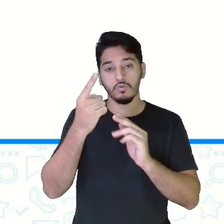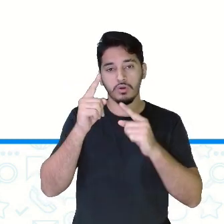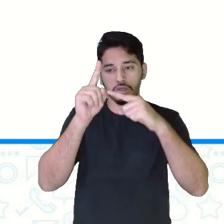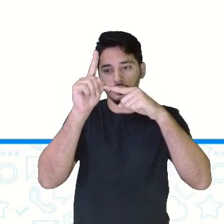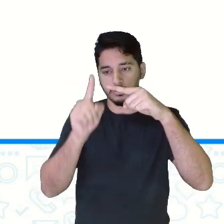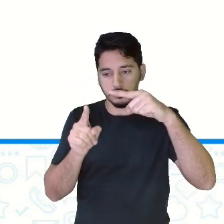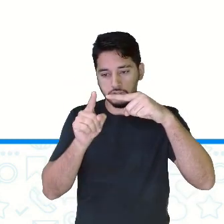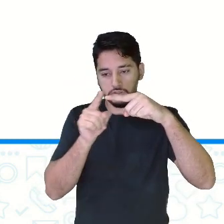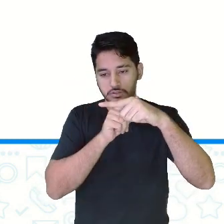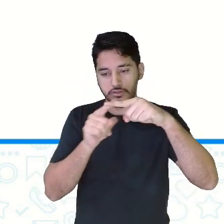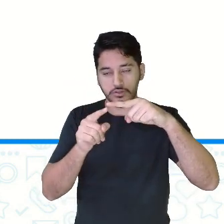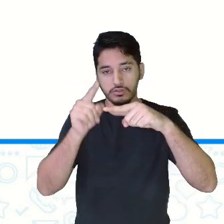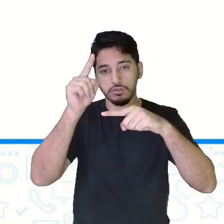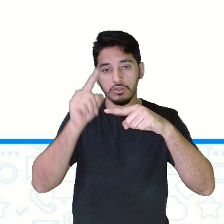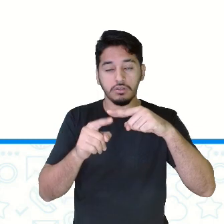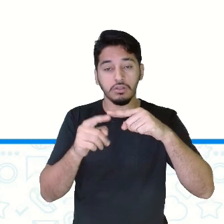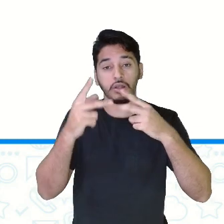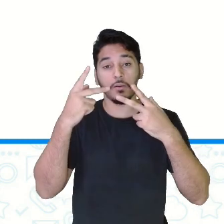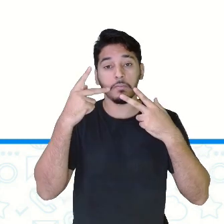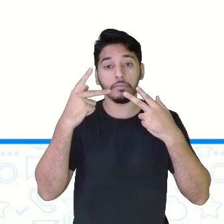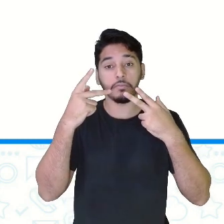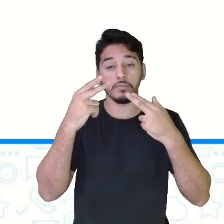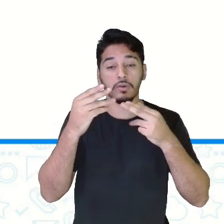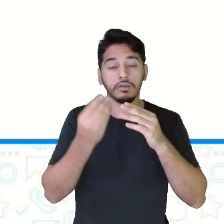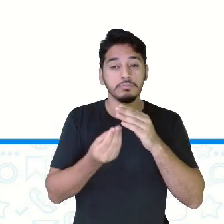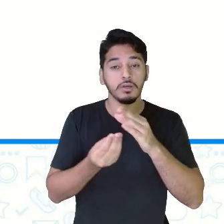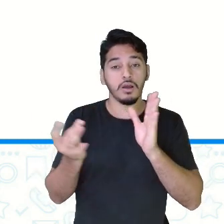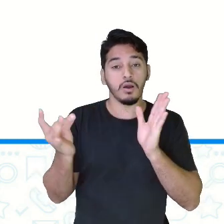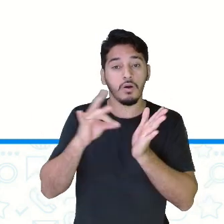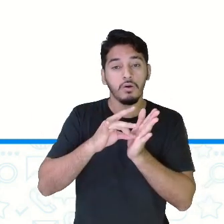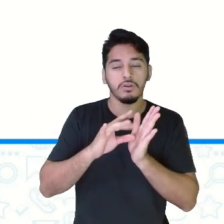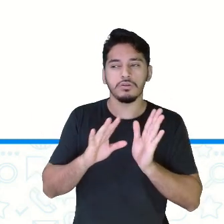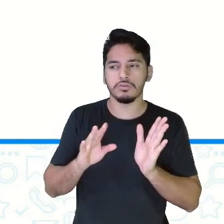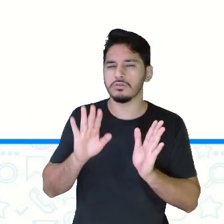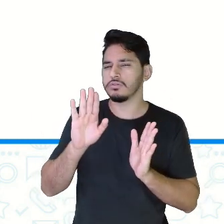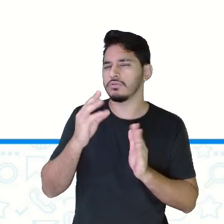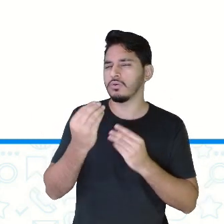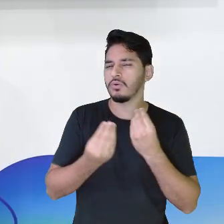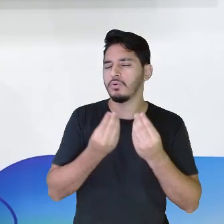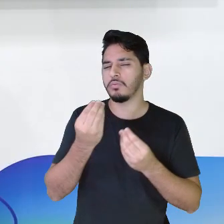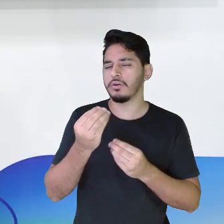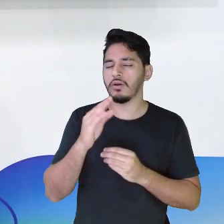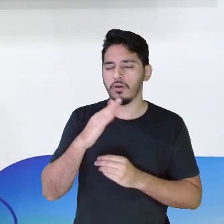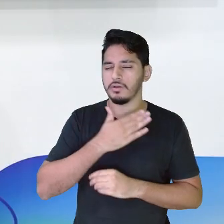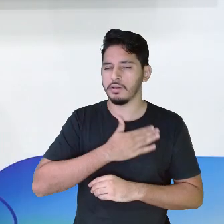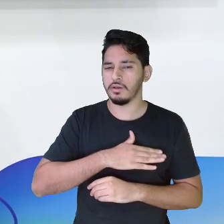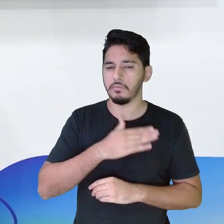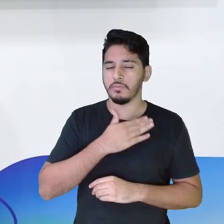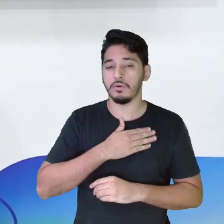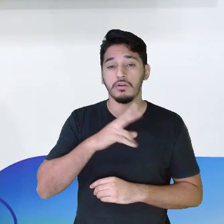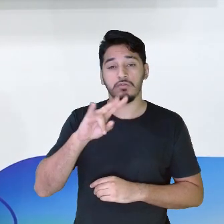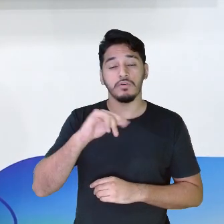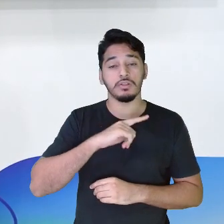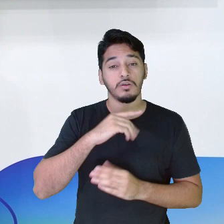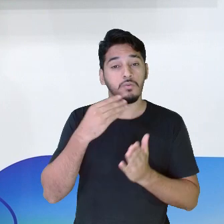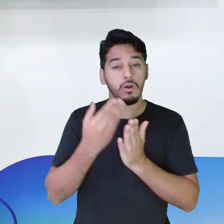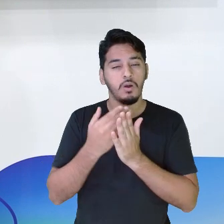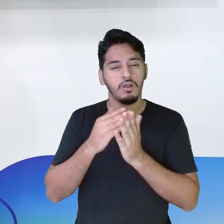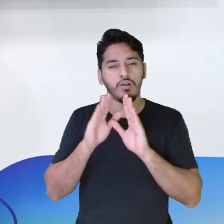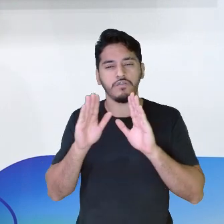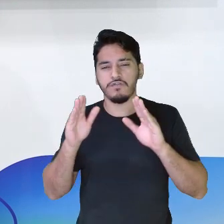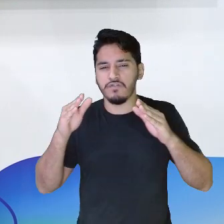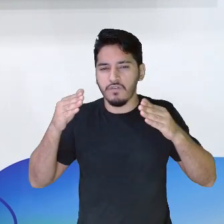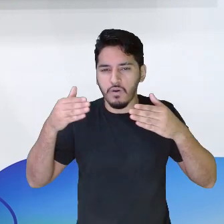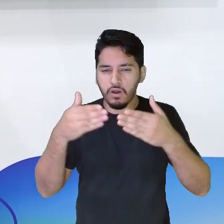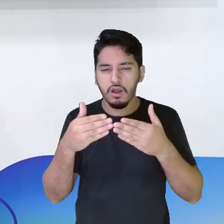de mesma origem, tá? A gente vai ter, inclusive, uma aula específica,